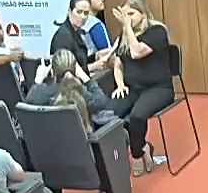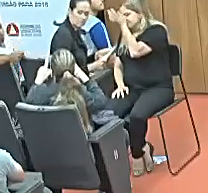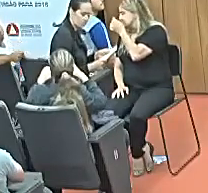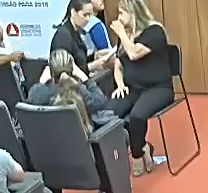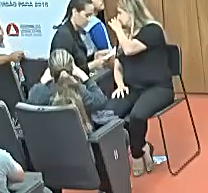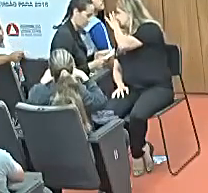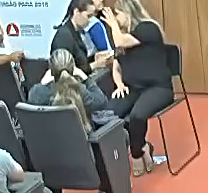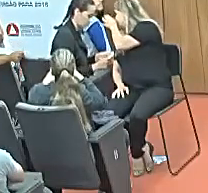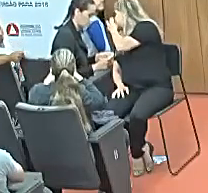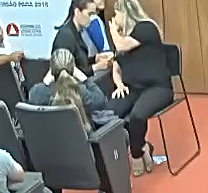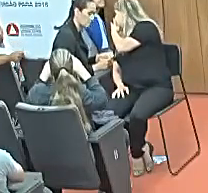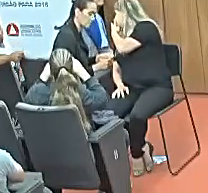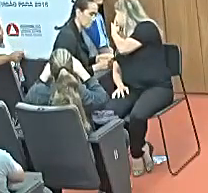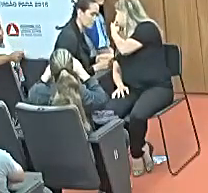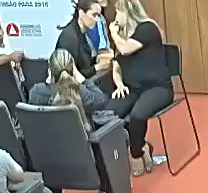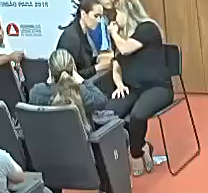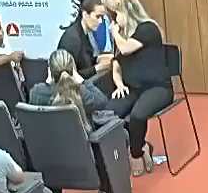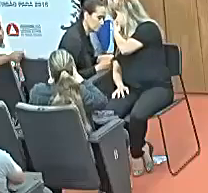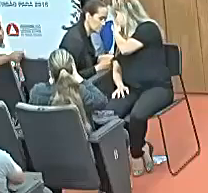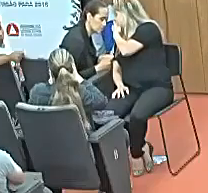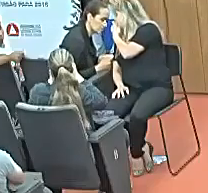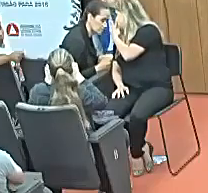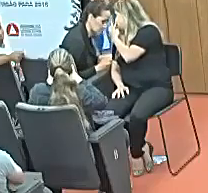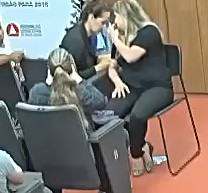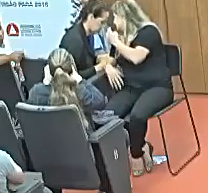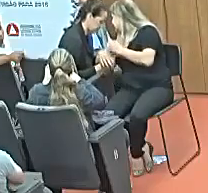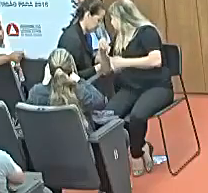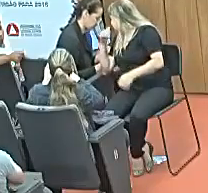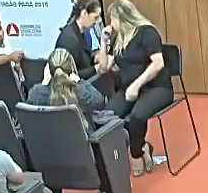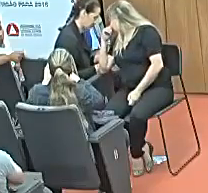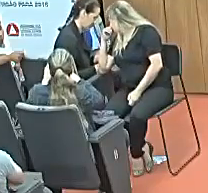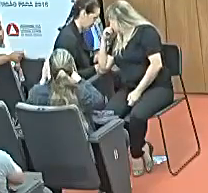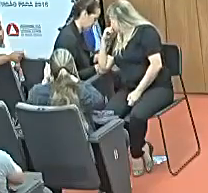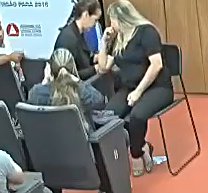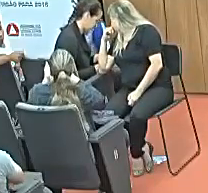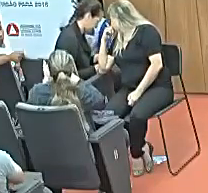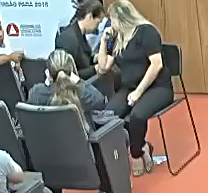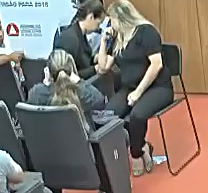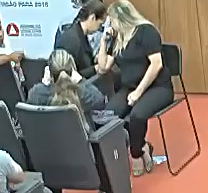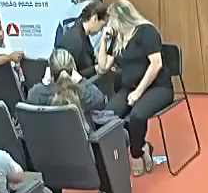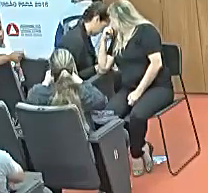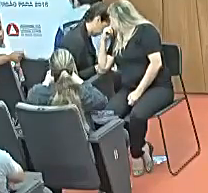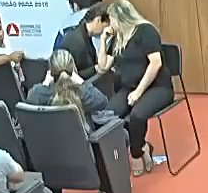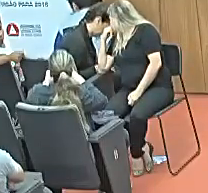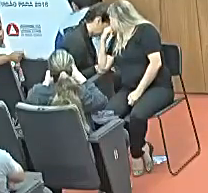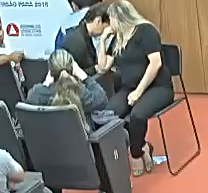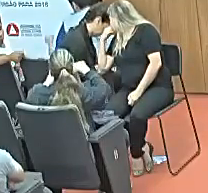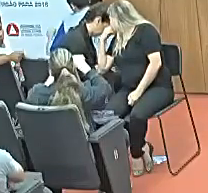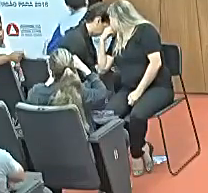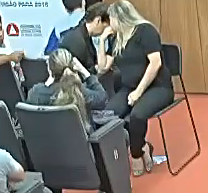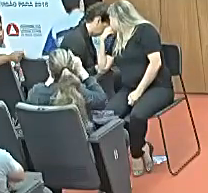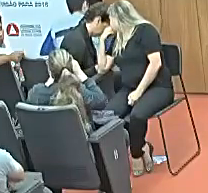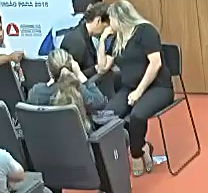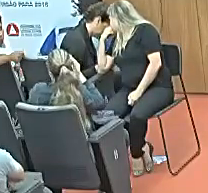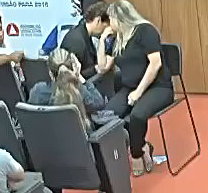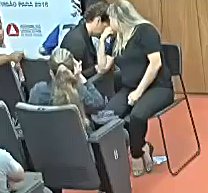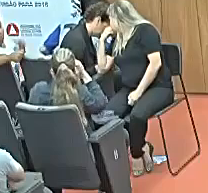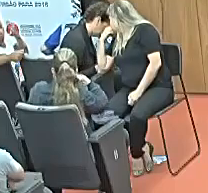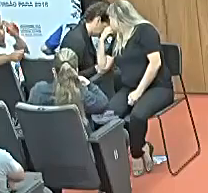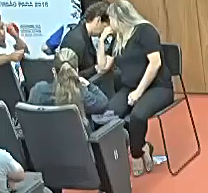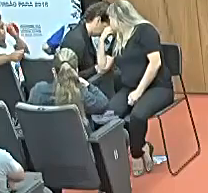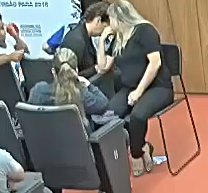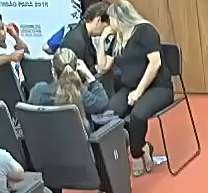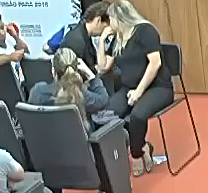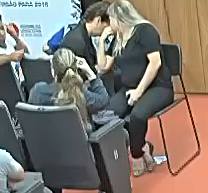questão da infraestrutura das escolas para todo tipo de reforma construção de novas escolas a gente também tem sugerido que respeitasse o